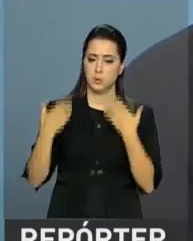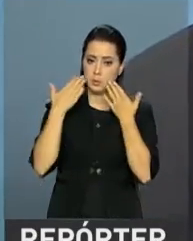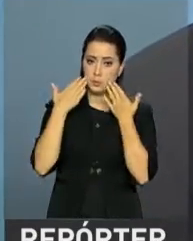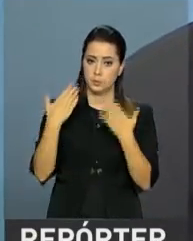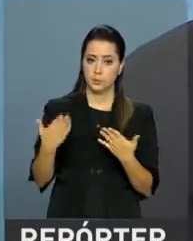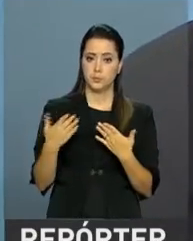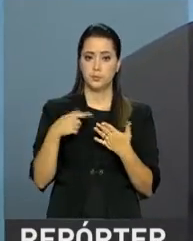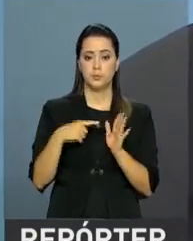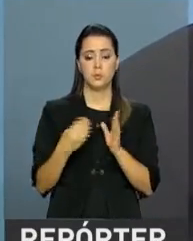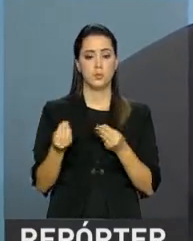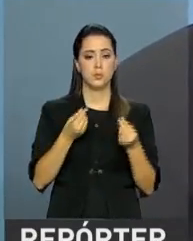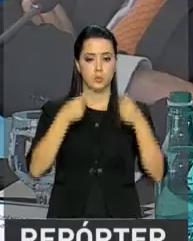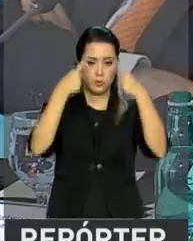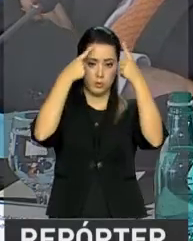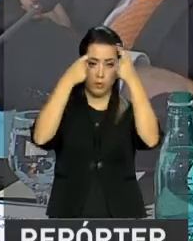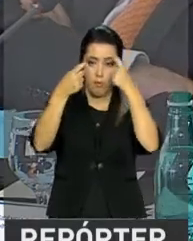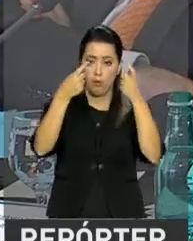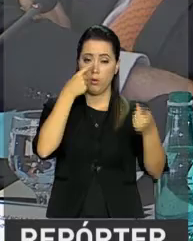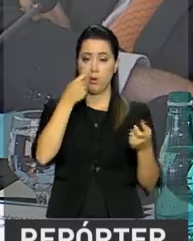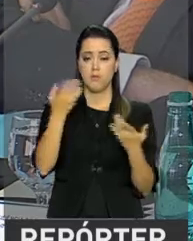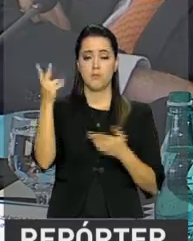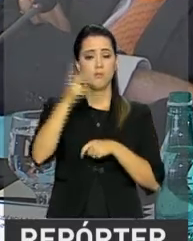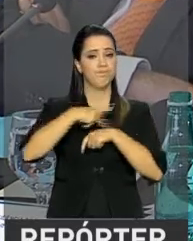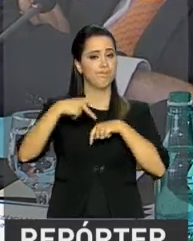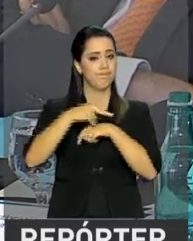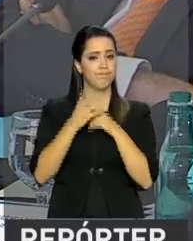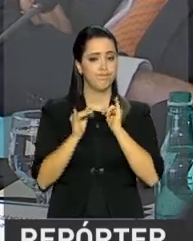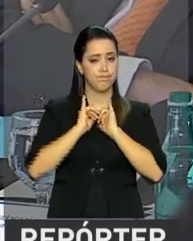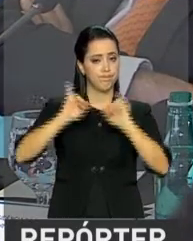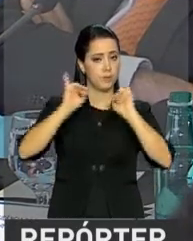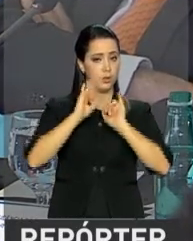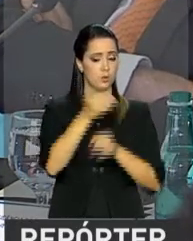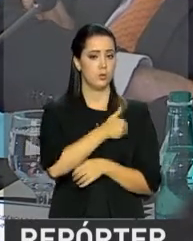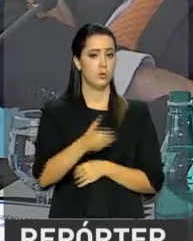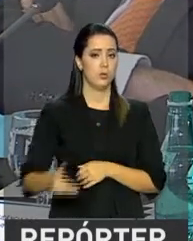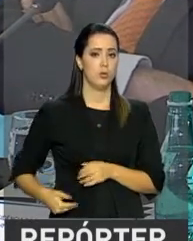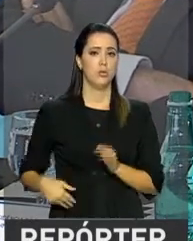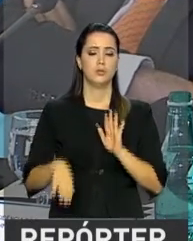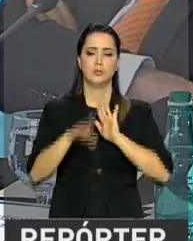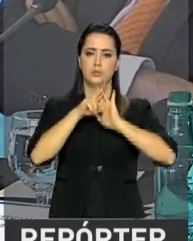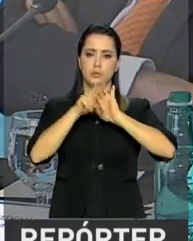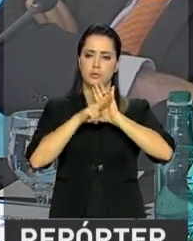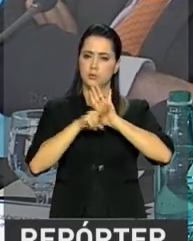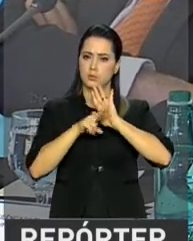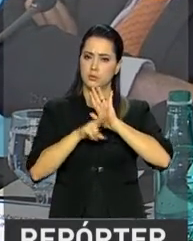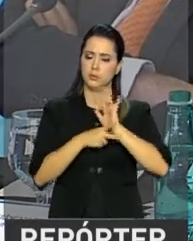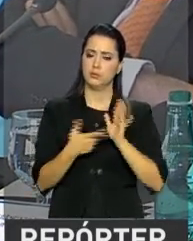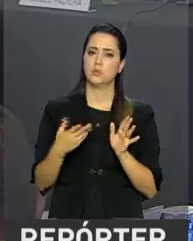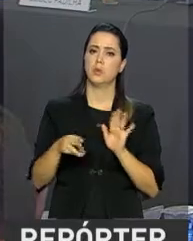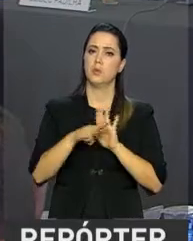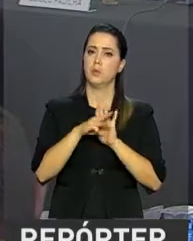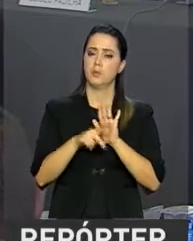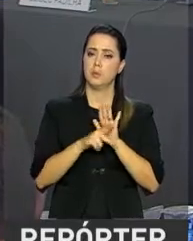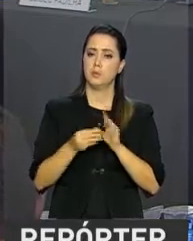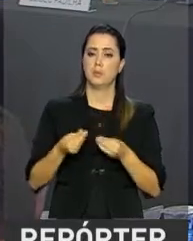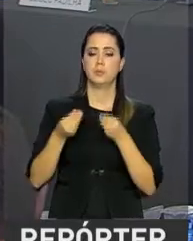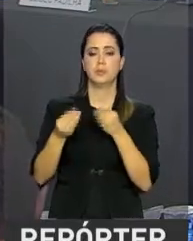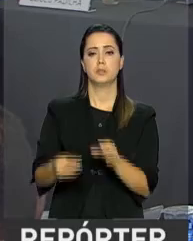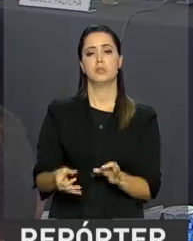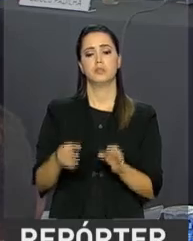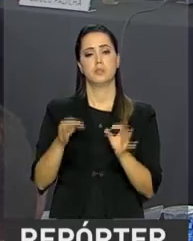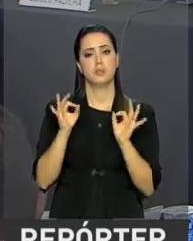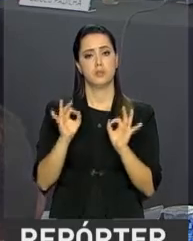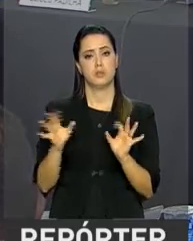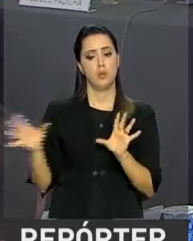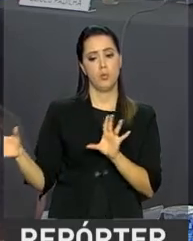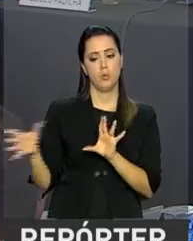da violência no país e anunciou que o governo vai editar nos próximos dias uma medida provisória para garantir a